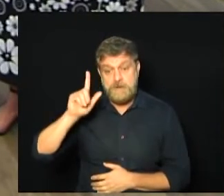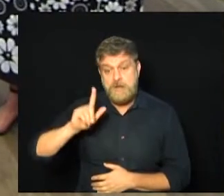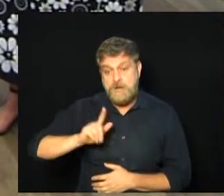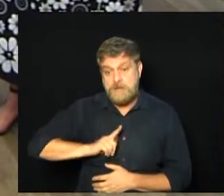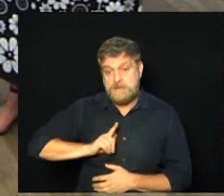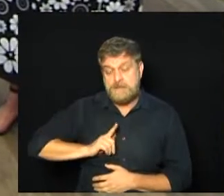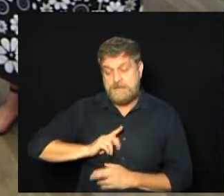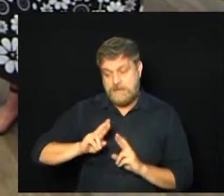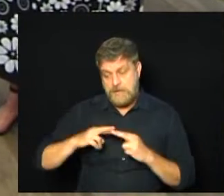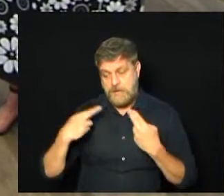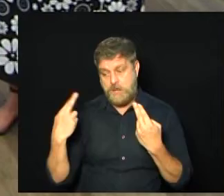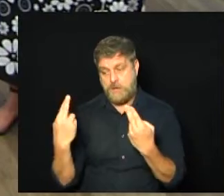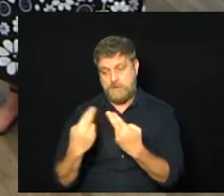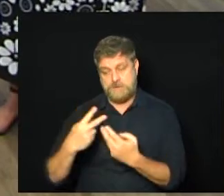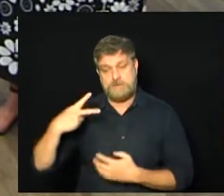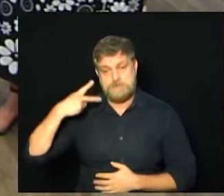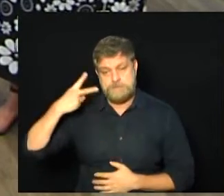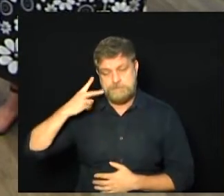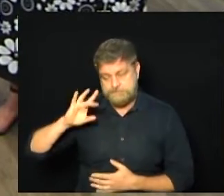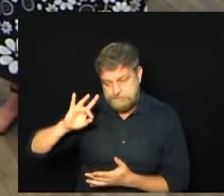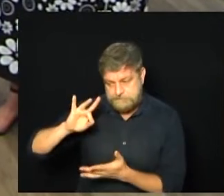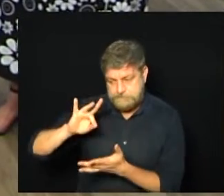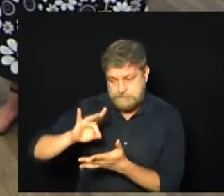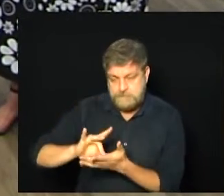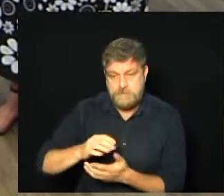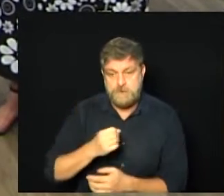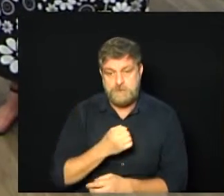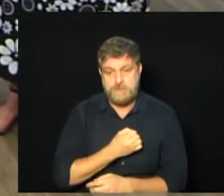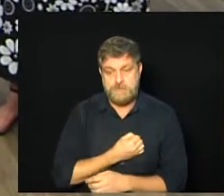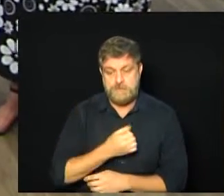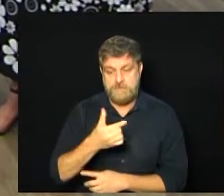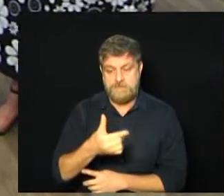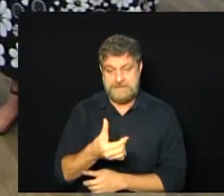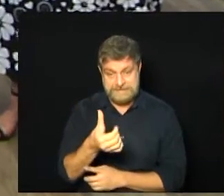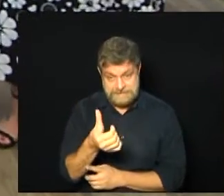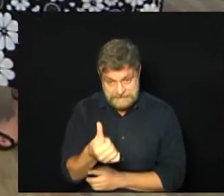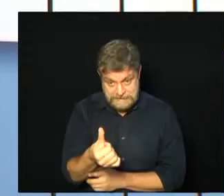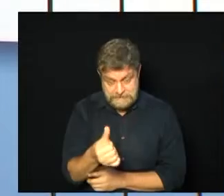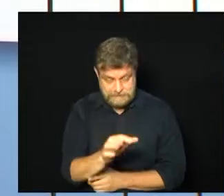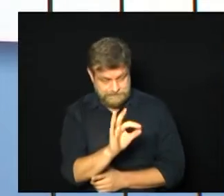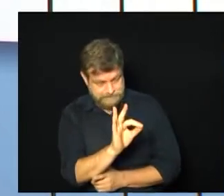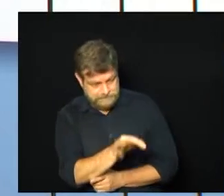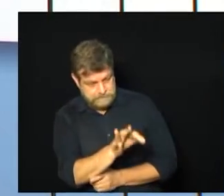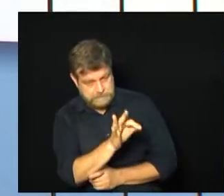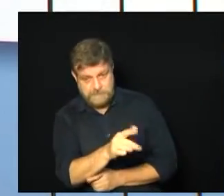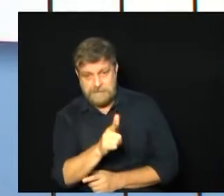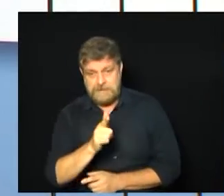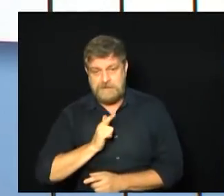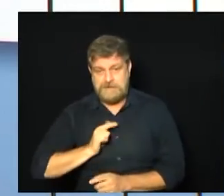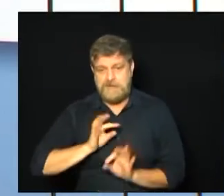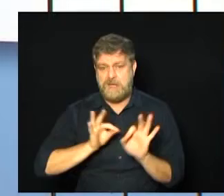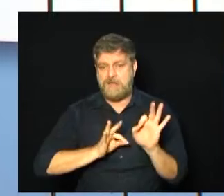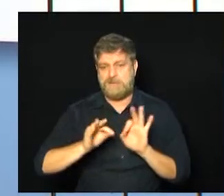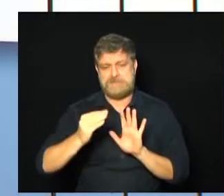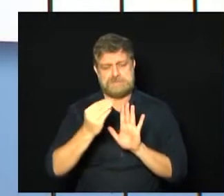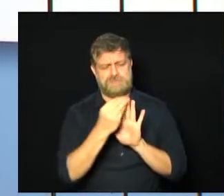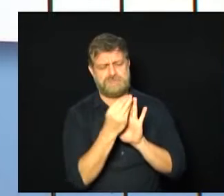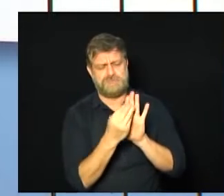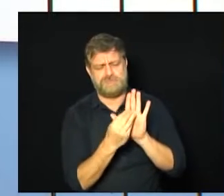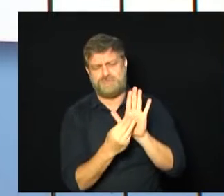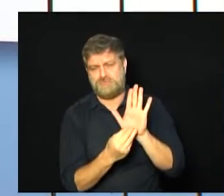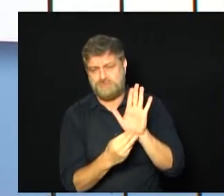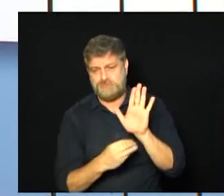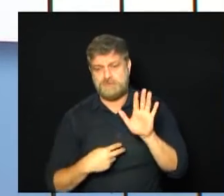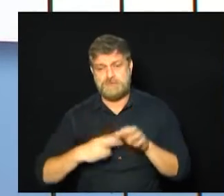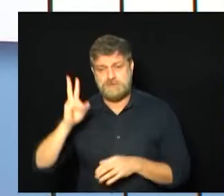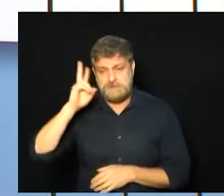dia de reunião ordinária, a 26ª. Isso, e hoje são muitos projetos na pauta. A gente lembra